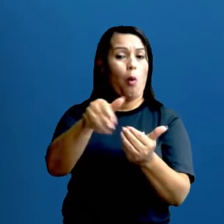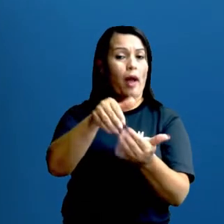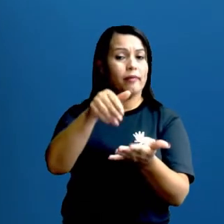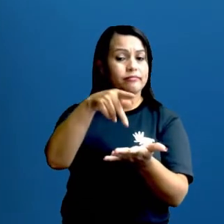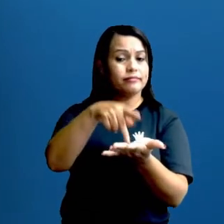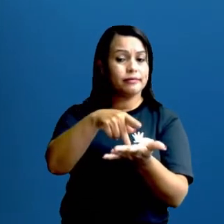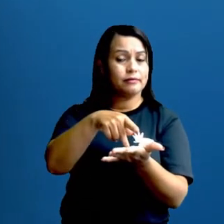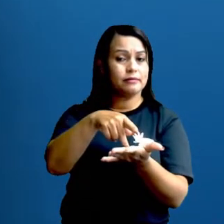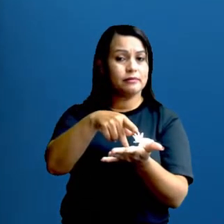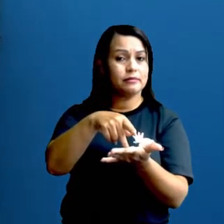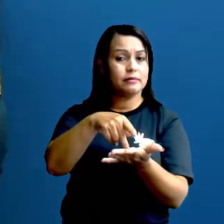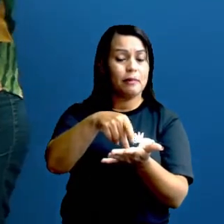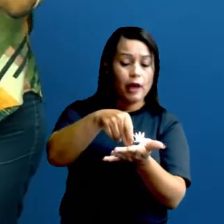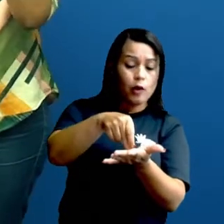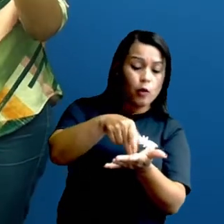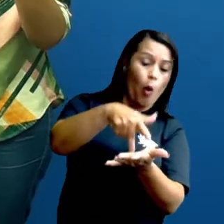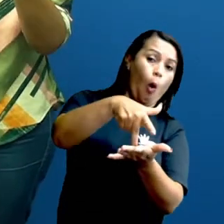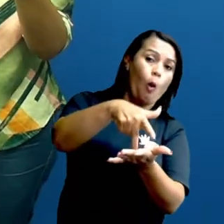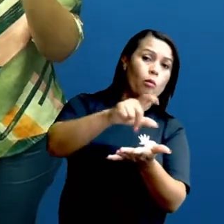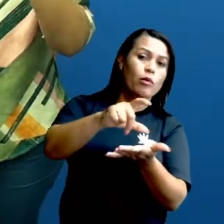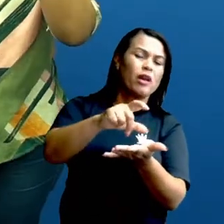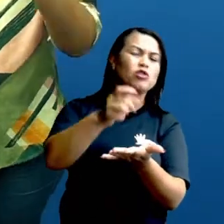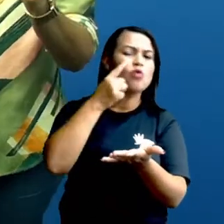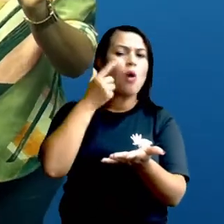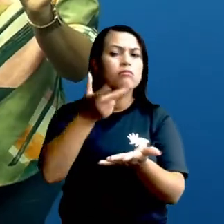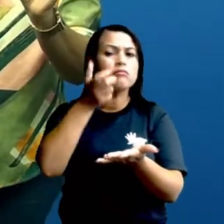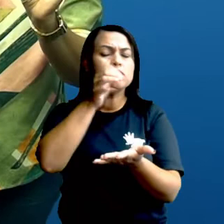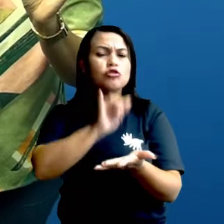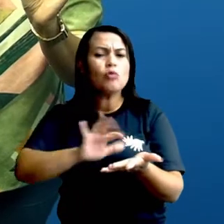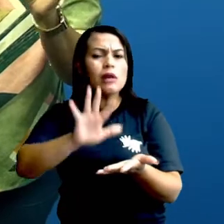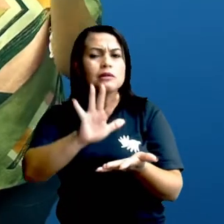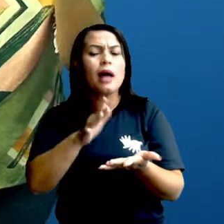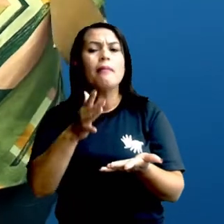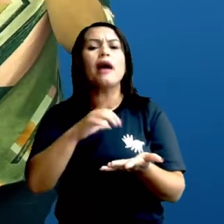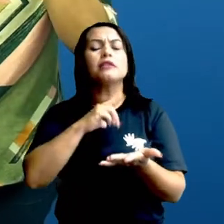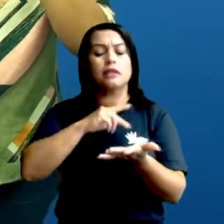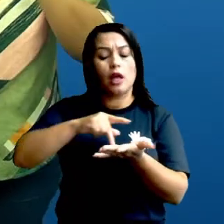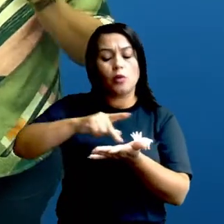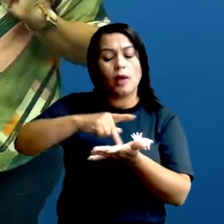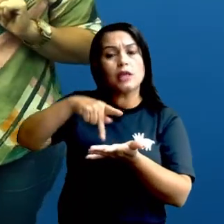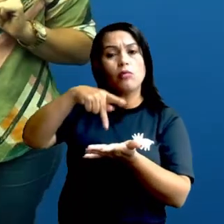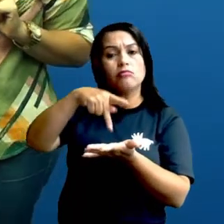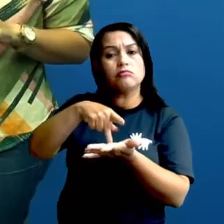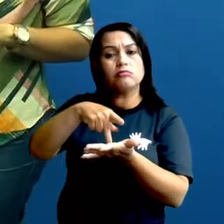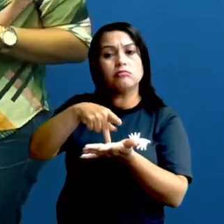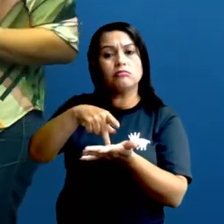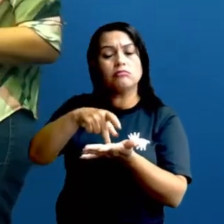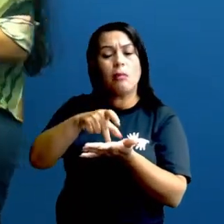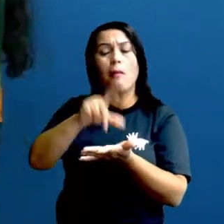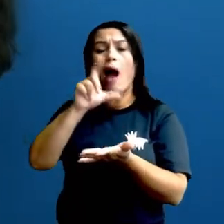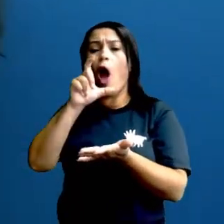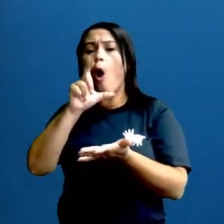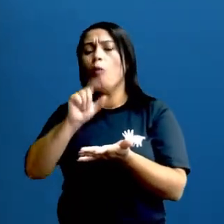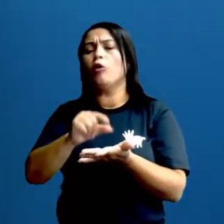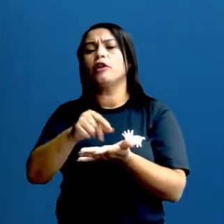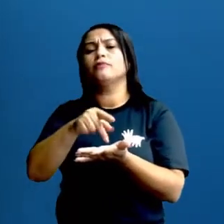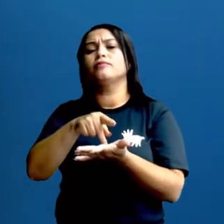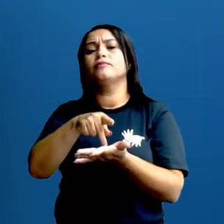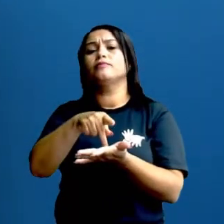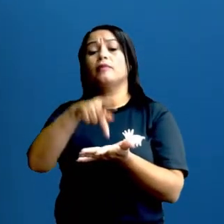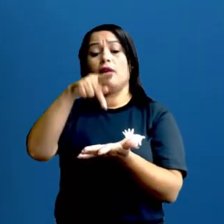maior do que a metade né só você se visualizar o centro da reta e abriu compasso um pouco maior do que a metade